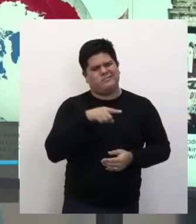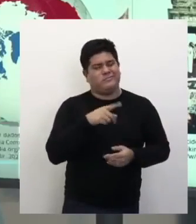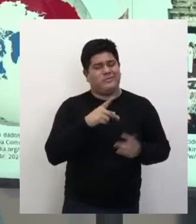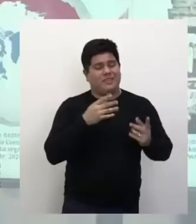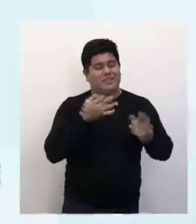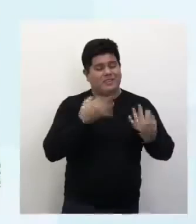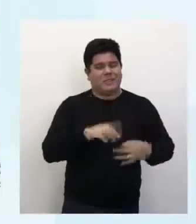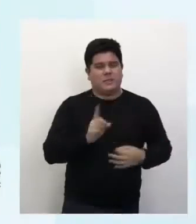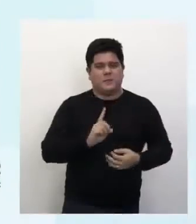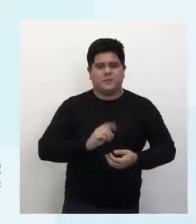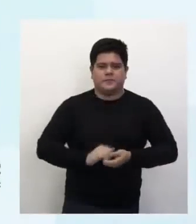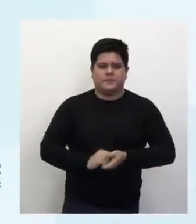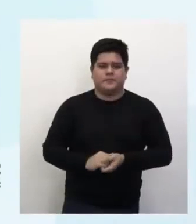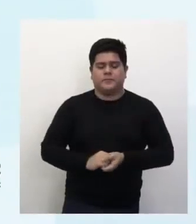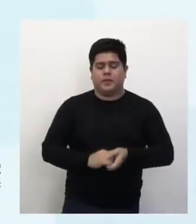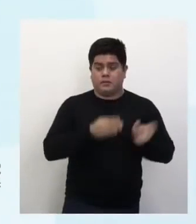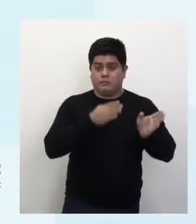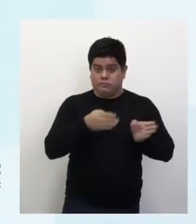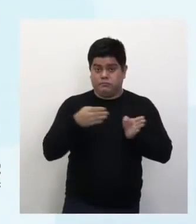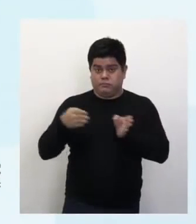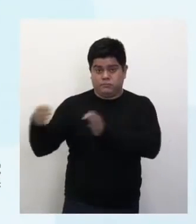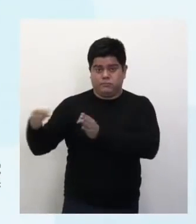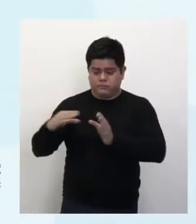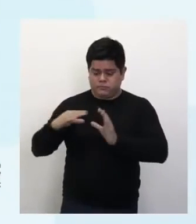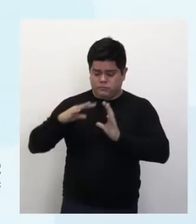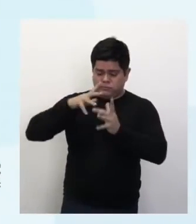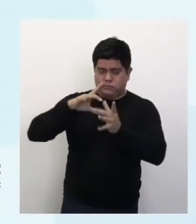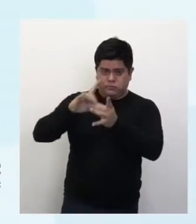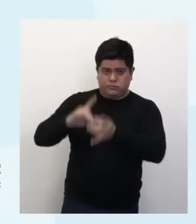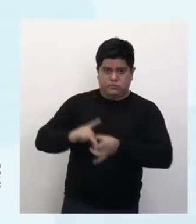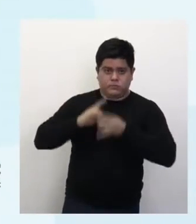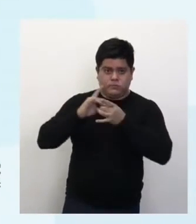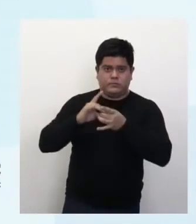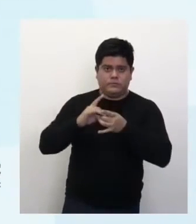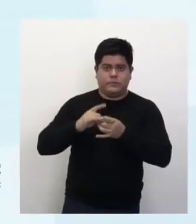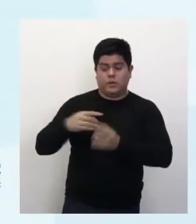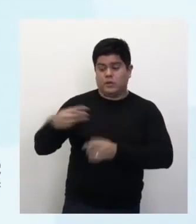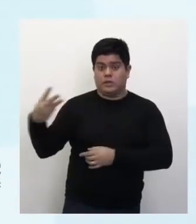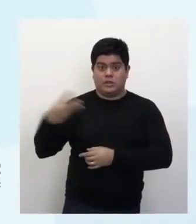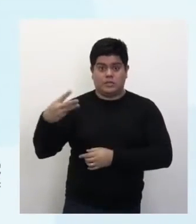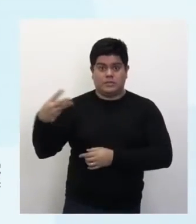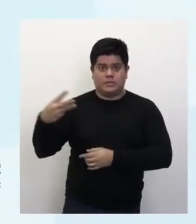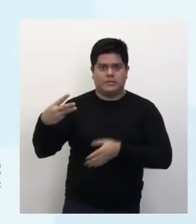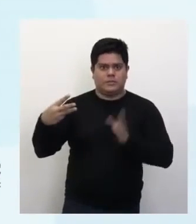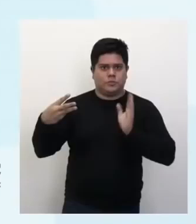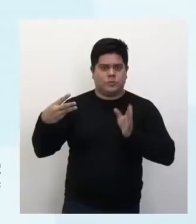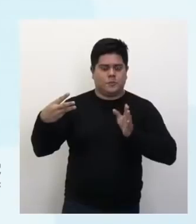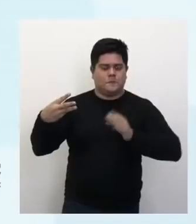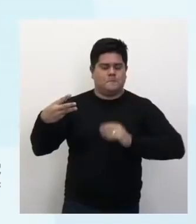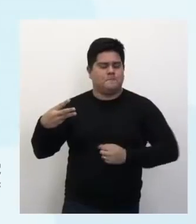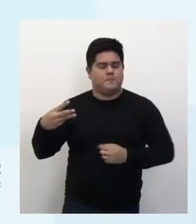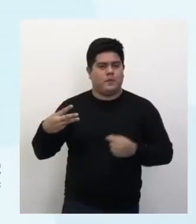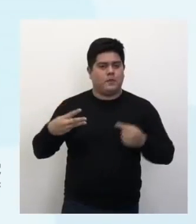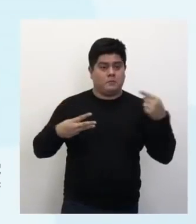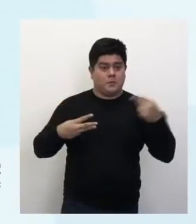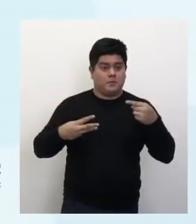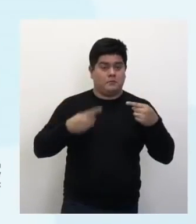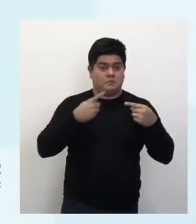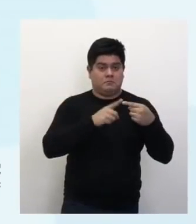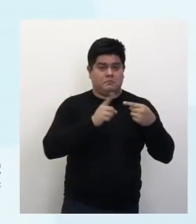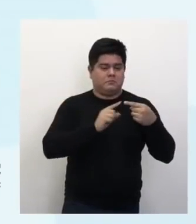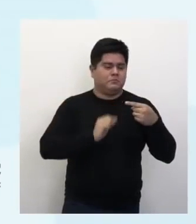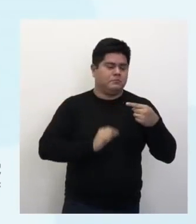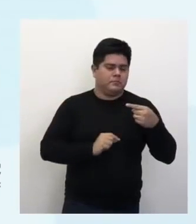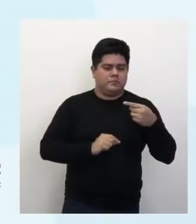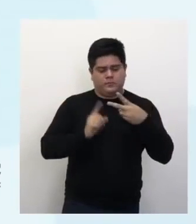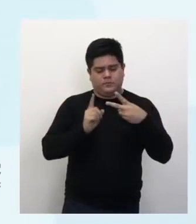vamos lá na fases da globalização. Então nós estamos vendo aqui a terceira fase, né? Na parte 1 a gente viu a primeira